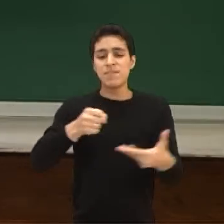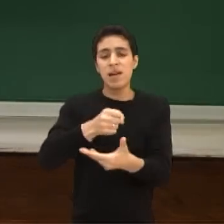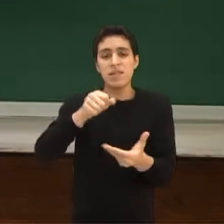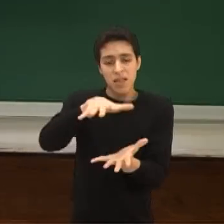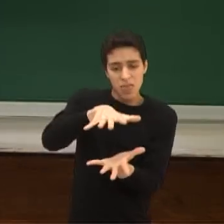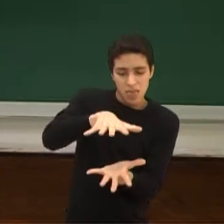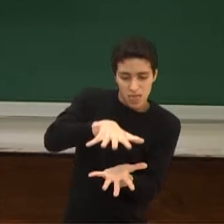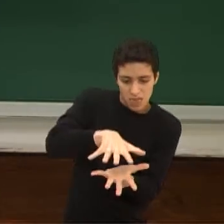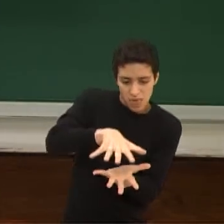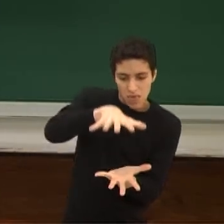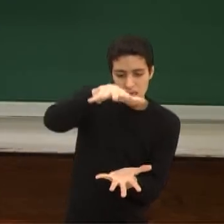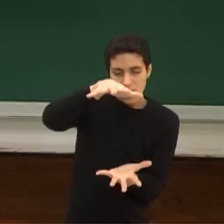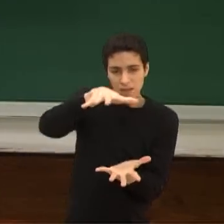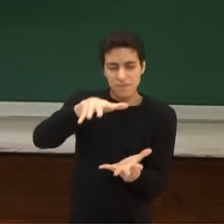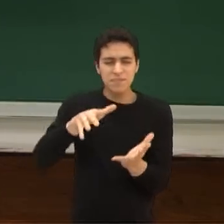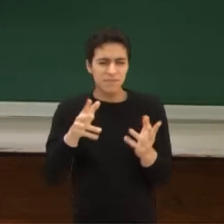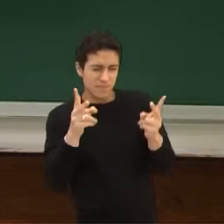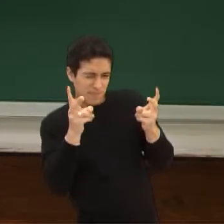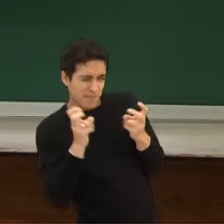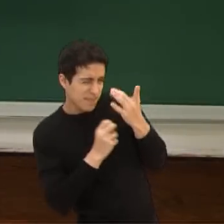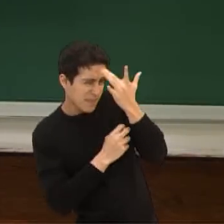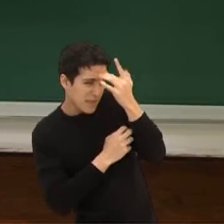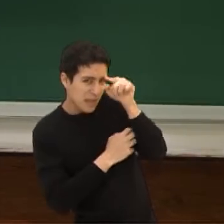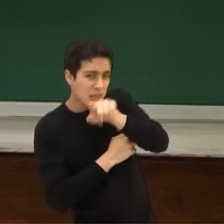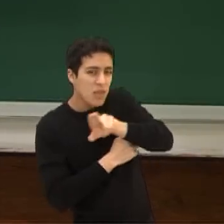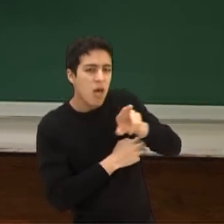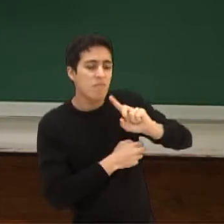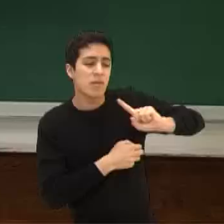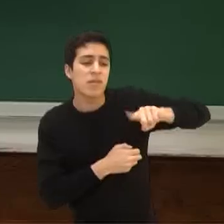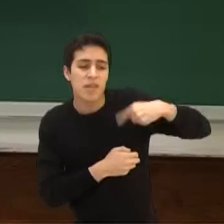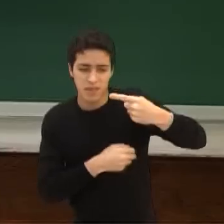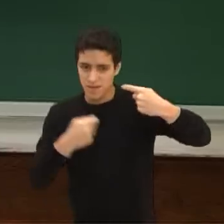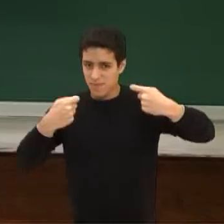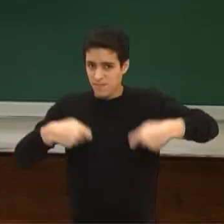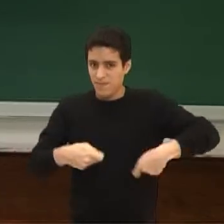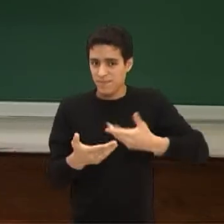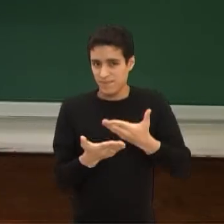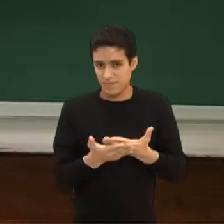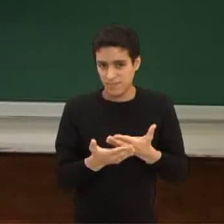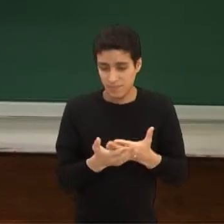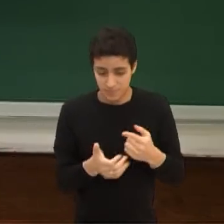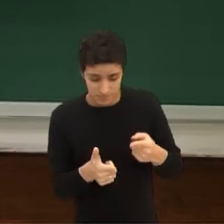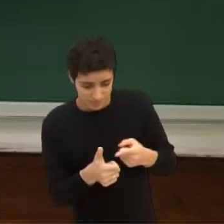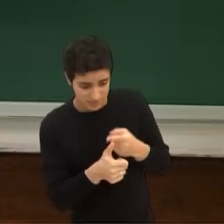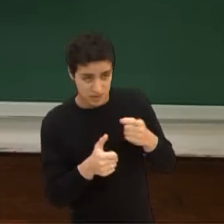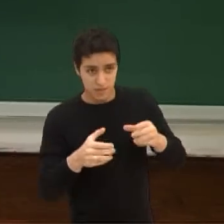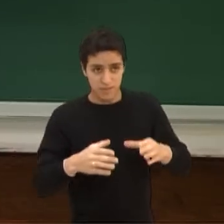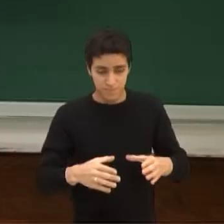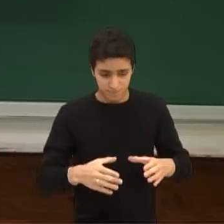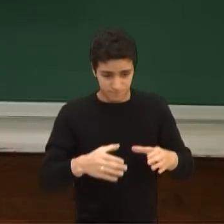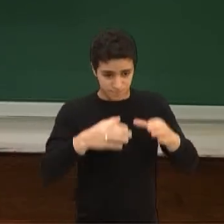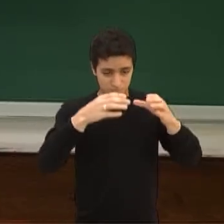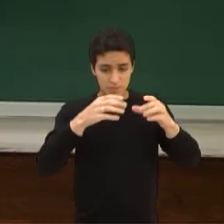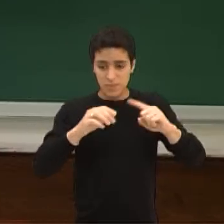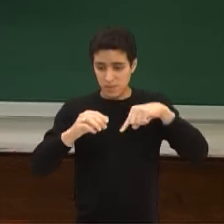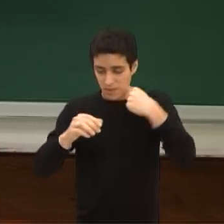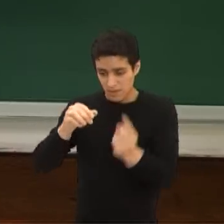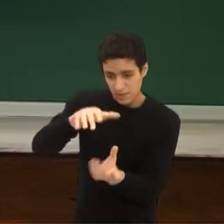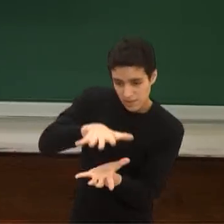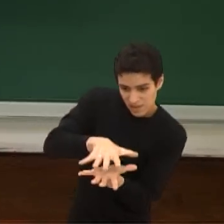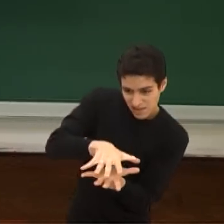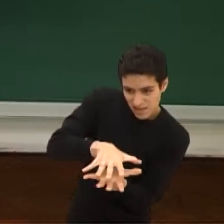pentagonal. Prestem atenção nesse nome, porque a gente precisa deles depois. Então, o primeiro foi um cilindro, depois um prisma de